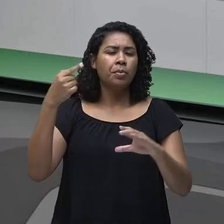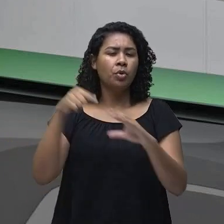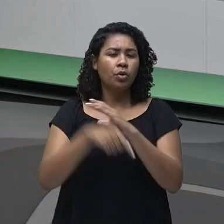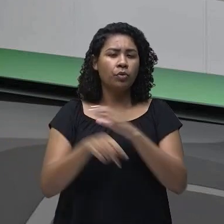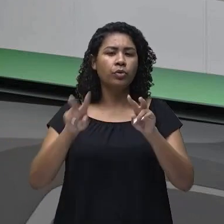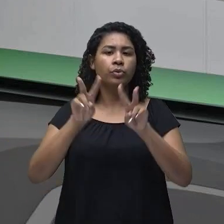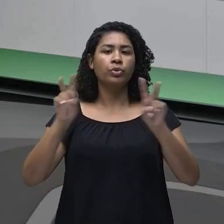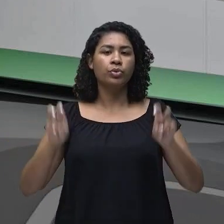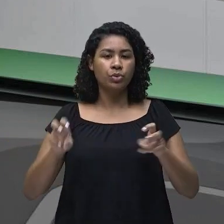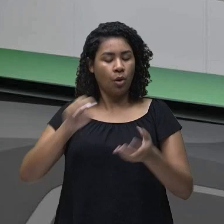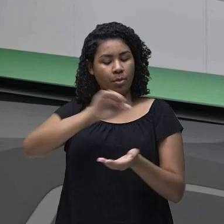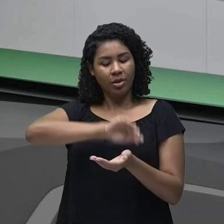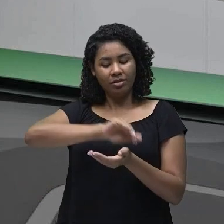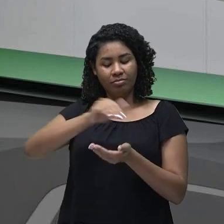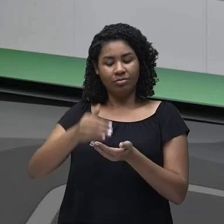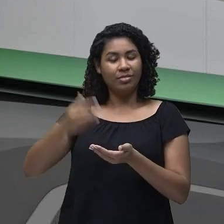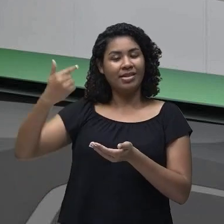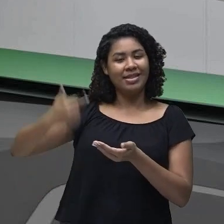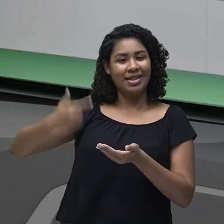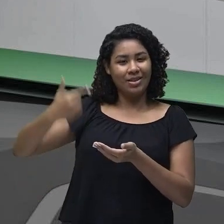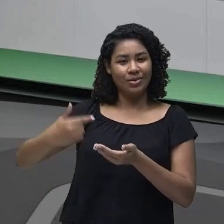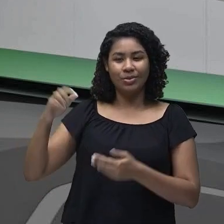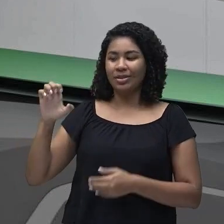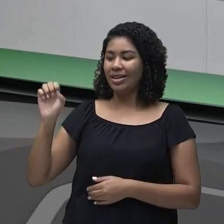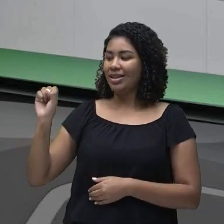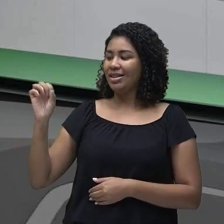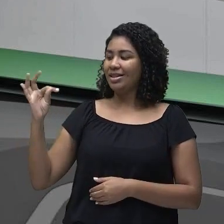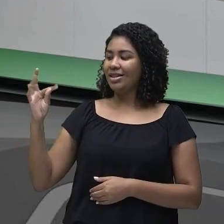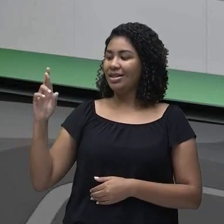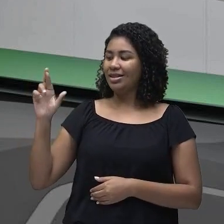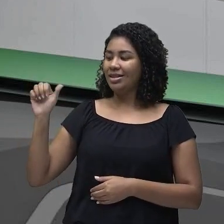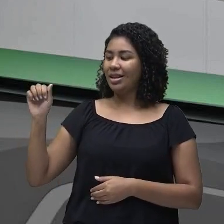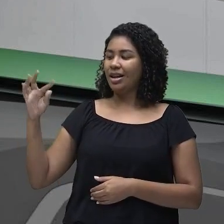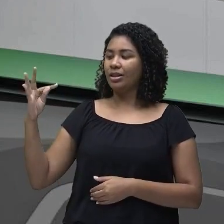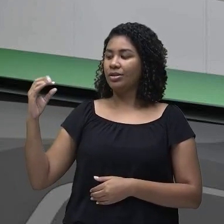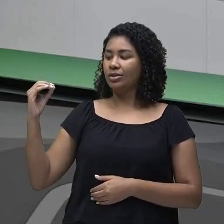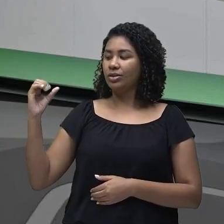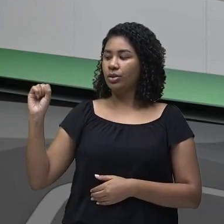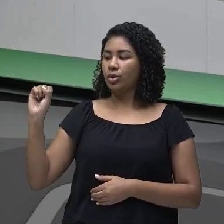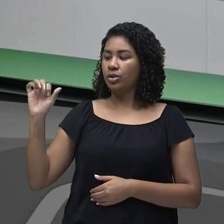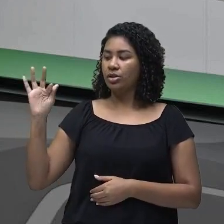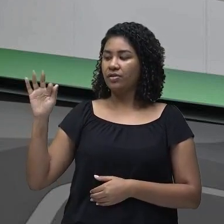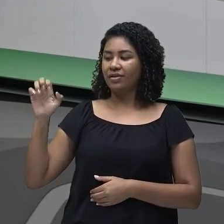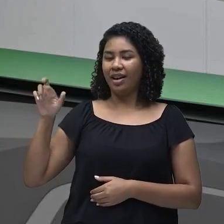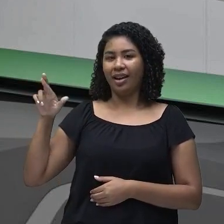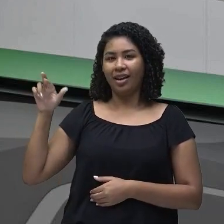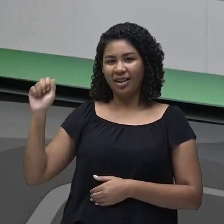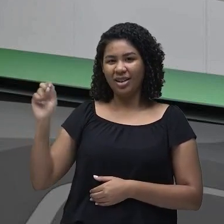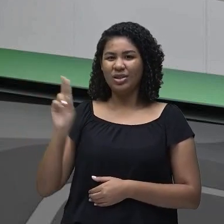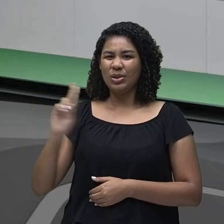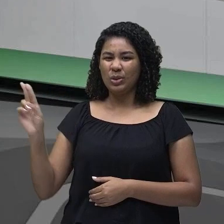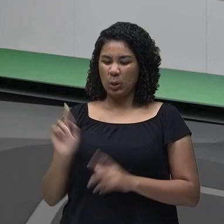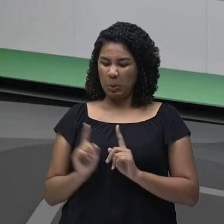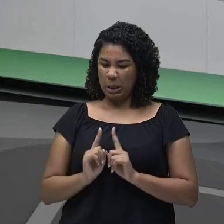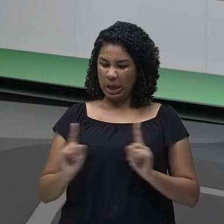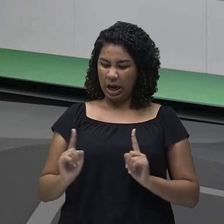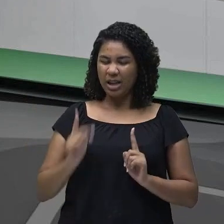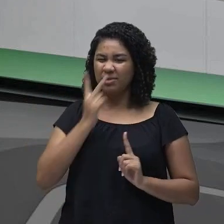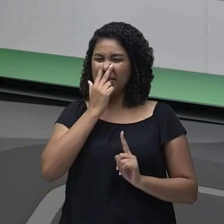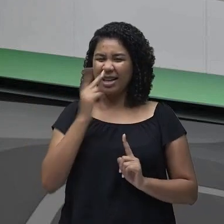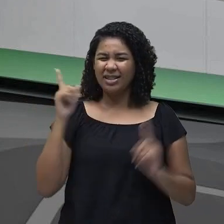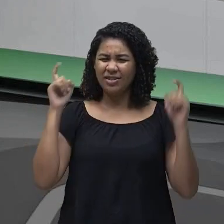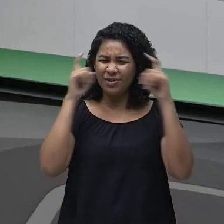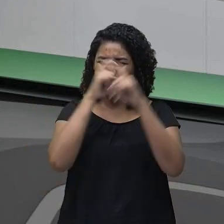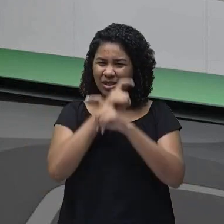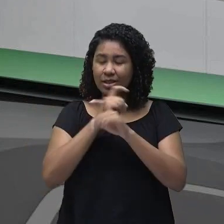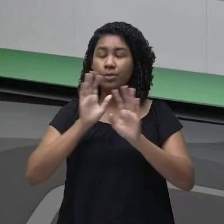camada a camada de ozônio que está presente na estratosfera. Esse nome grande, esse nome um pouquinho difícil, mas que a gente